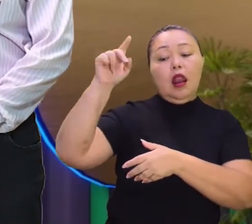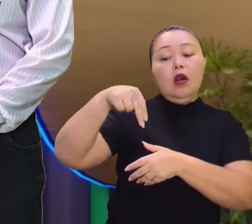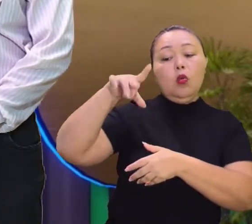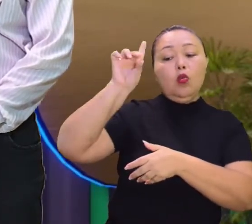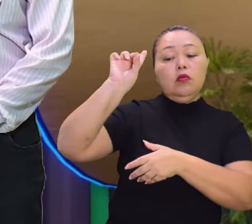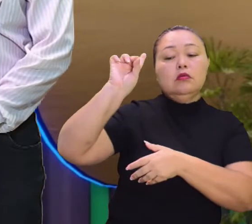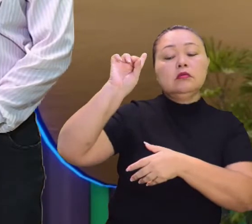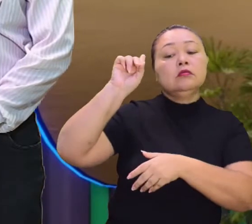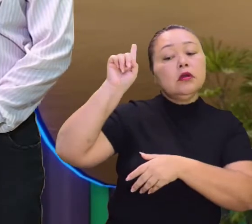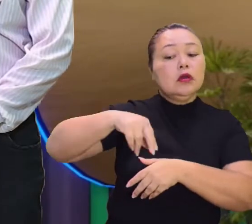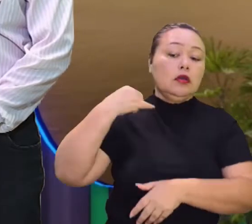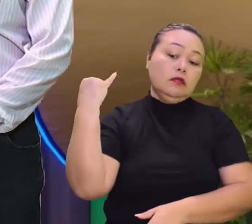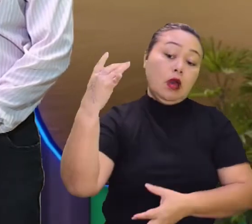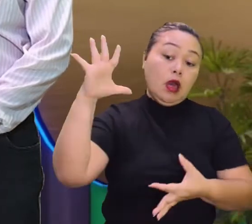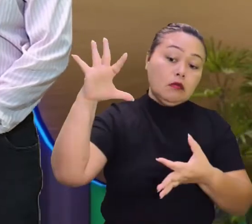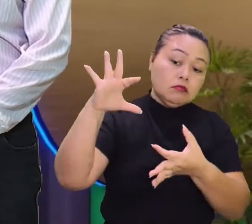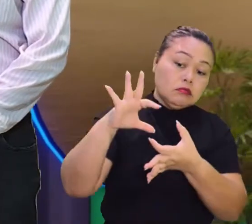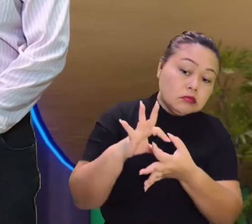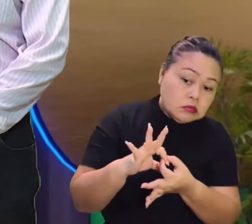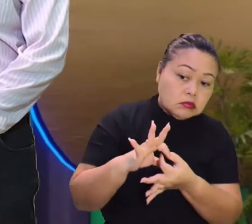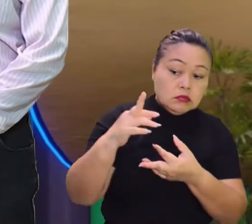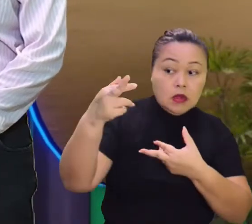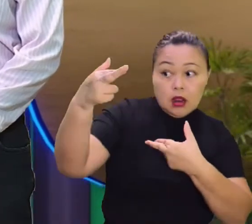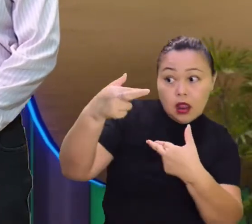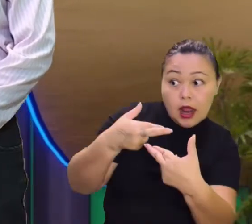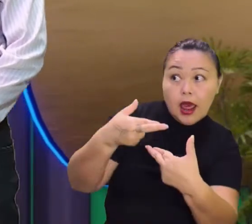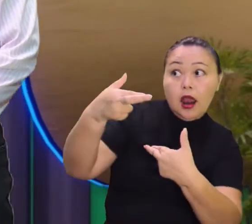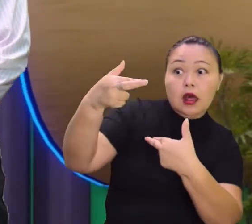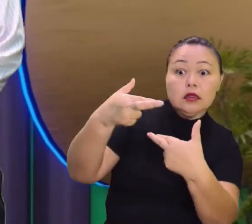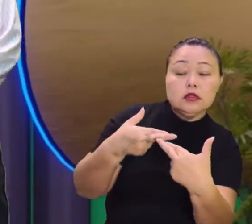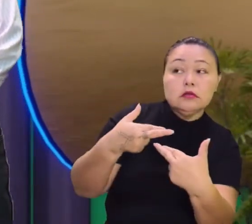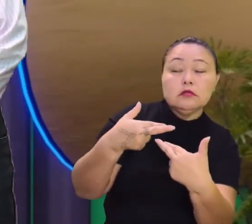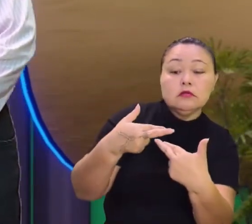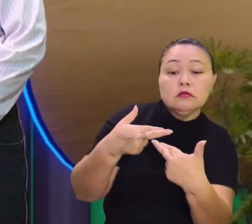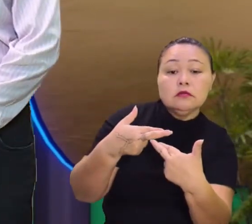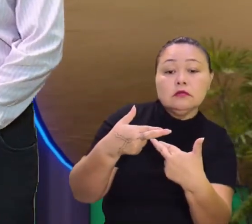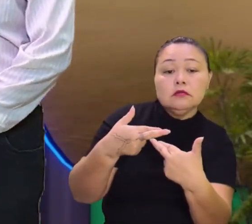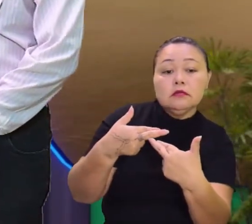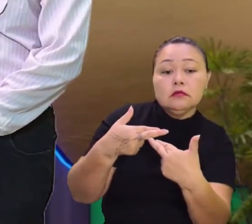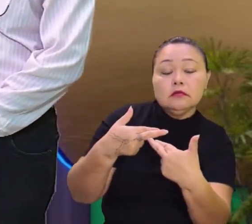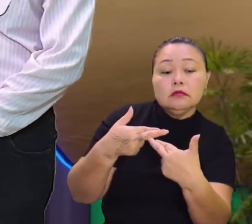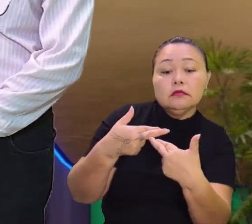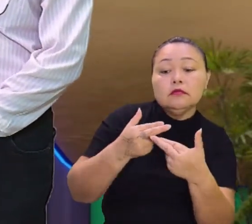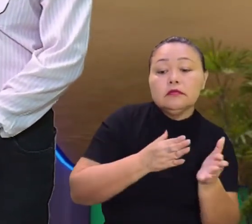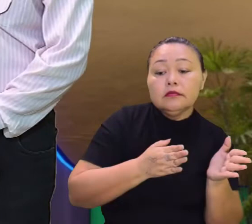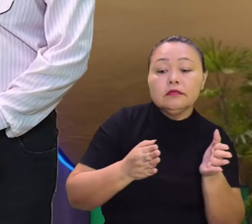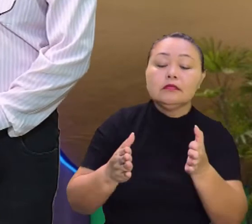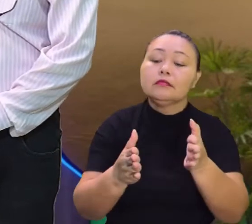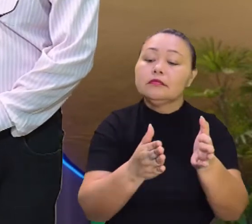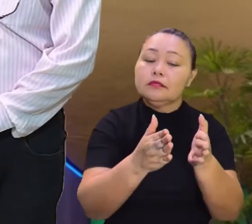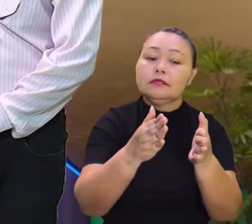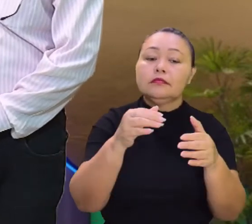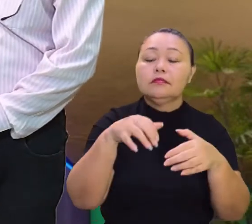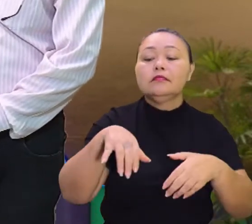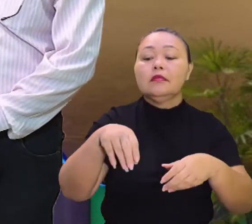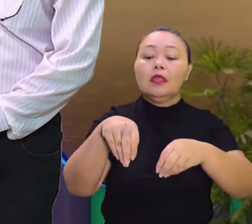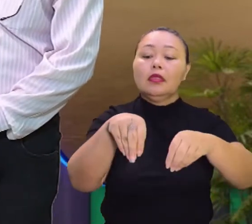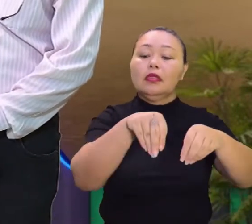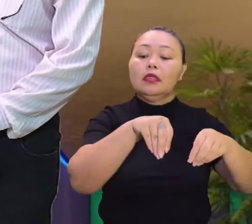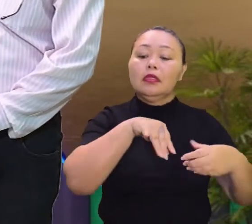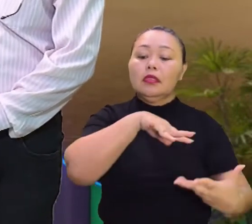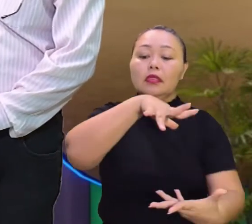é muito importante nessa relação das questões hidrográficas da